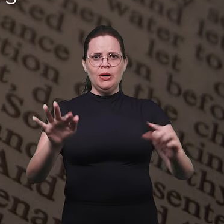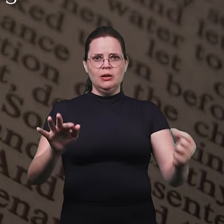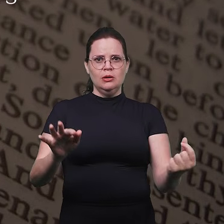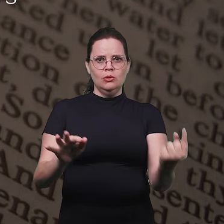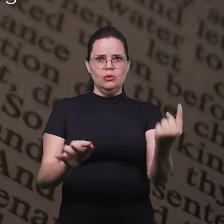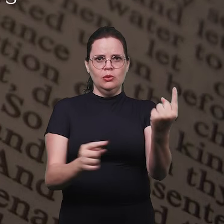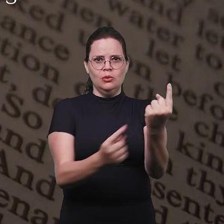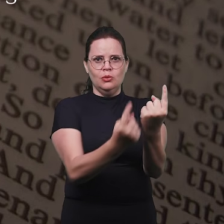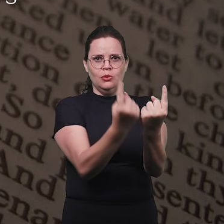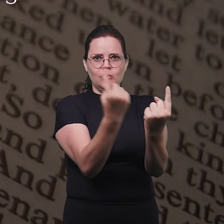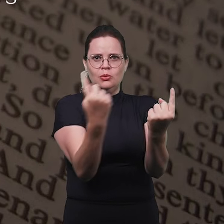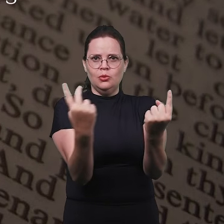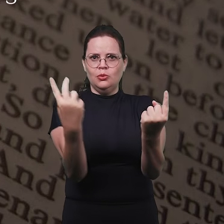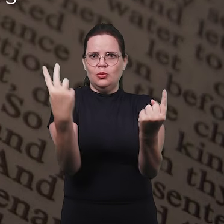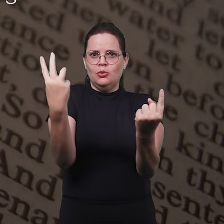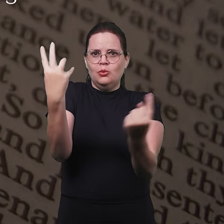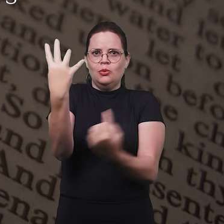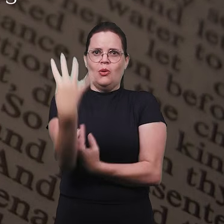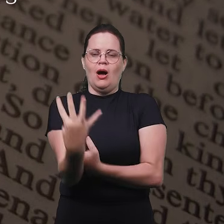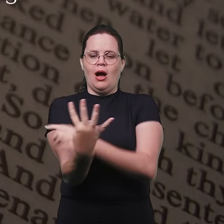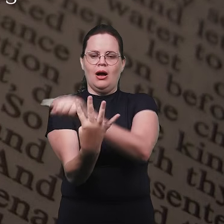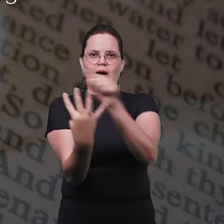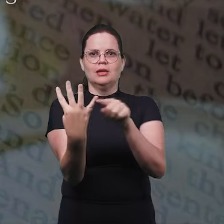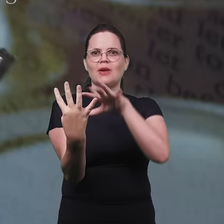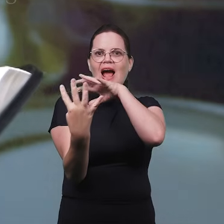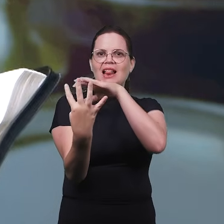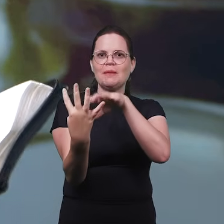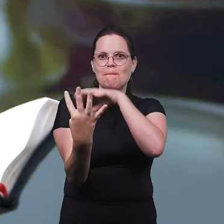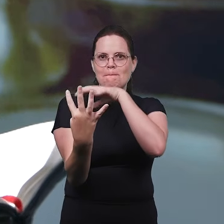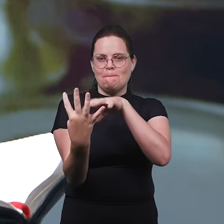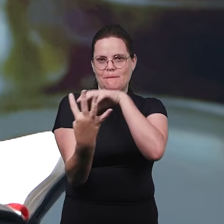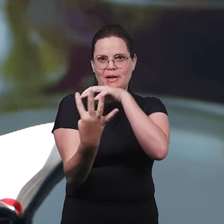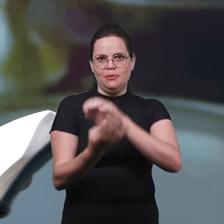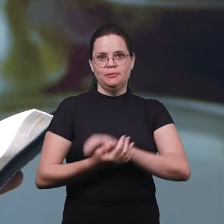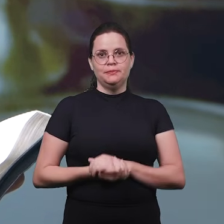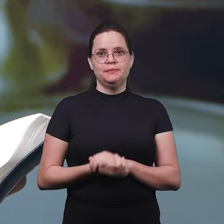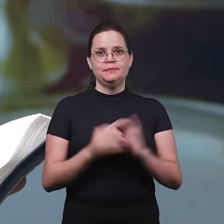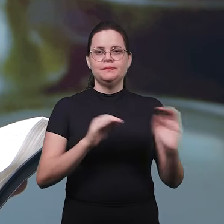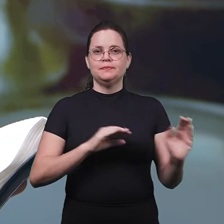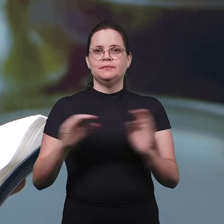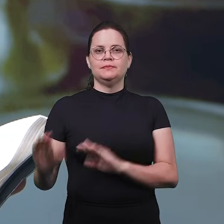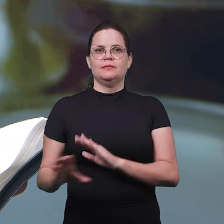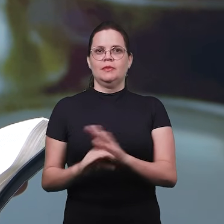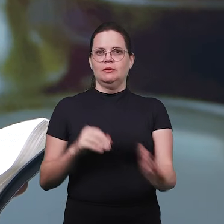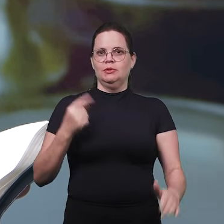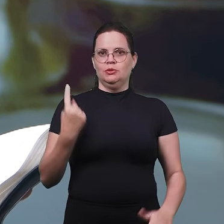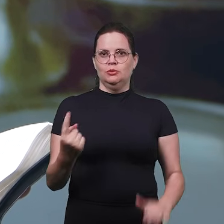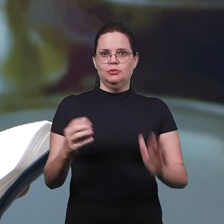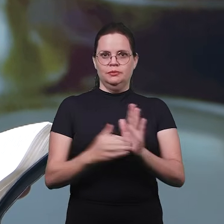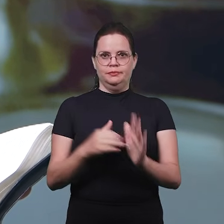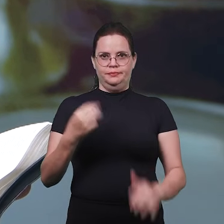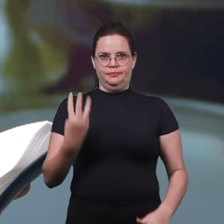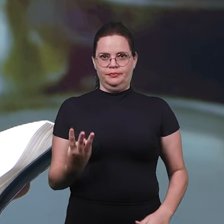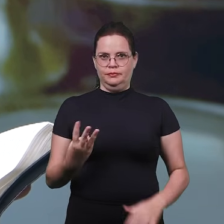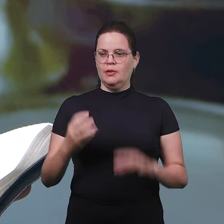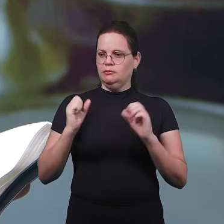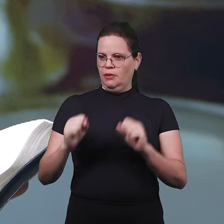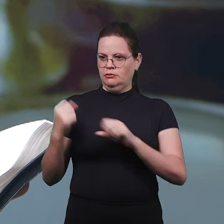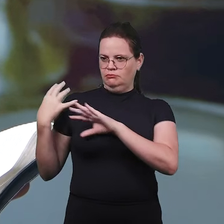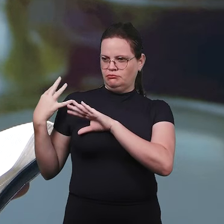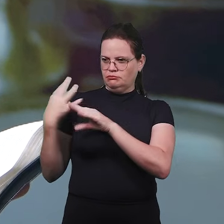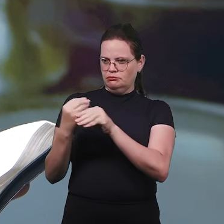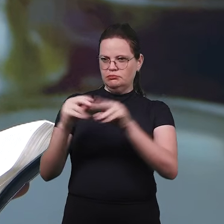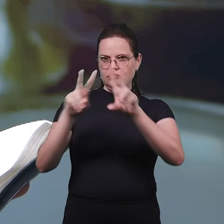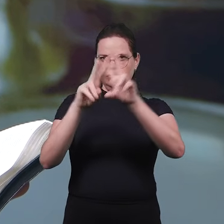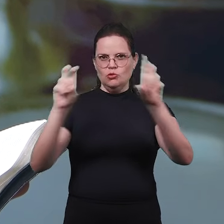uns dos outros, subiam do mar. Então aqui é Daniel de 1 a 3, pastor Antônio Carlos. Agora a gente pode